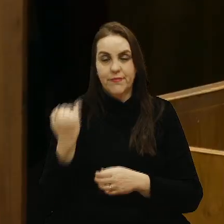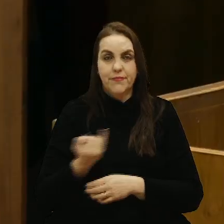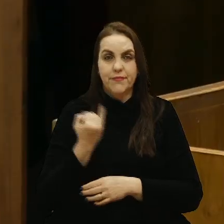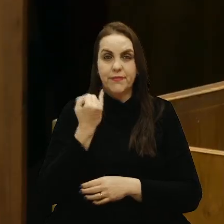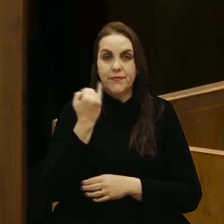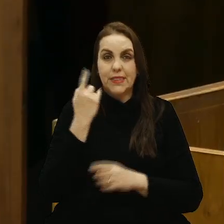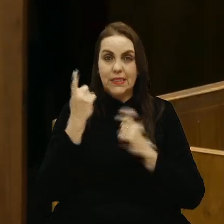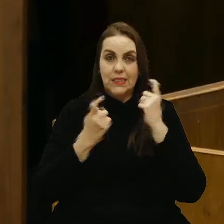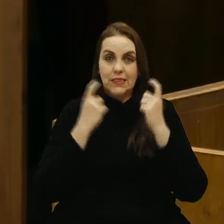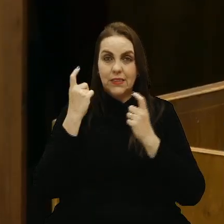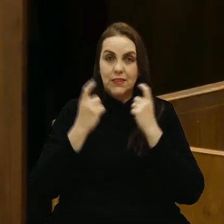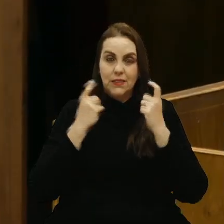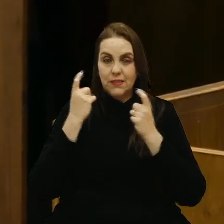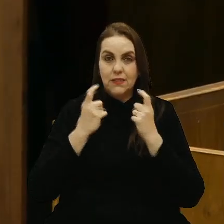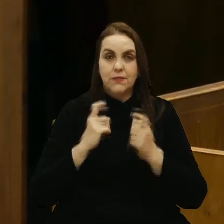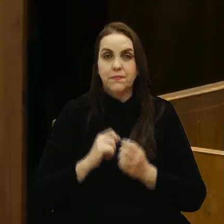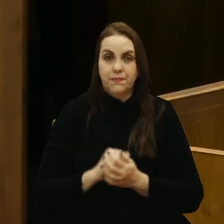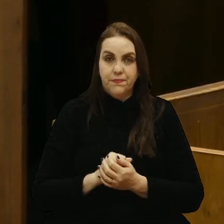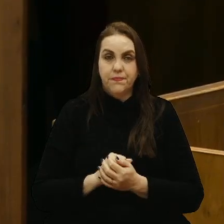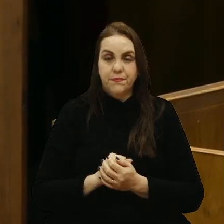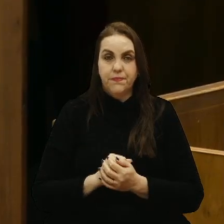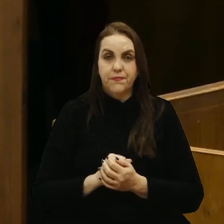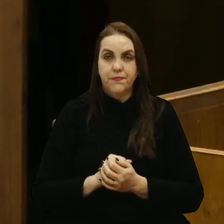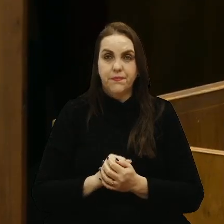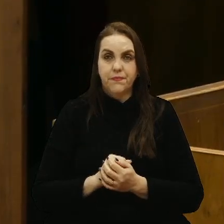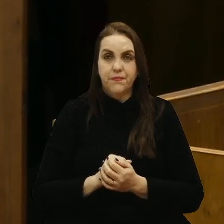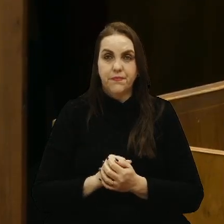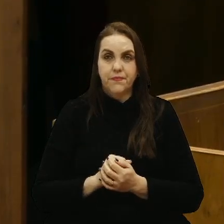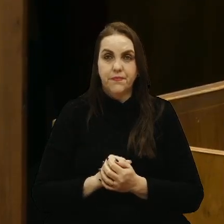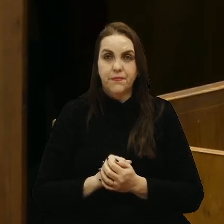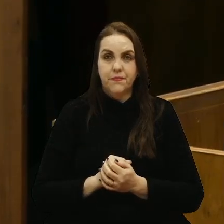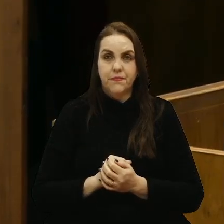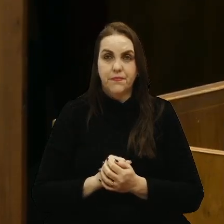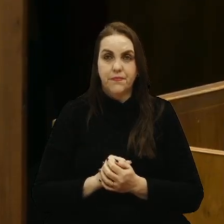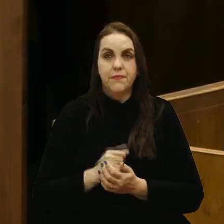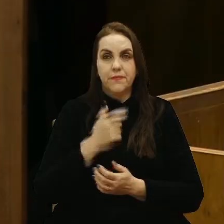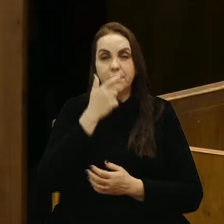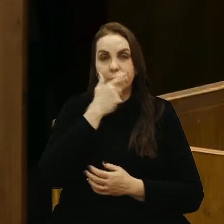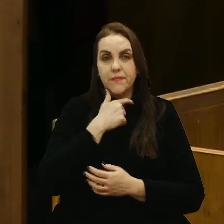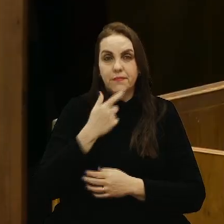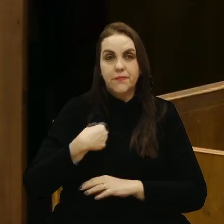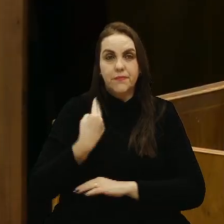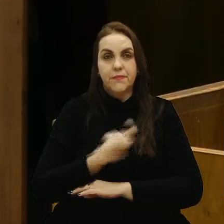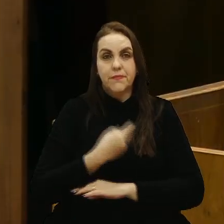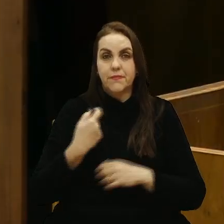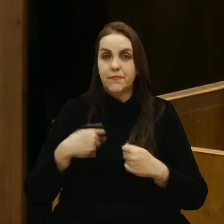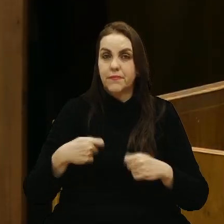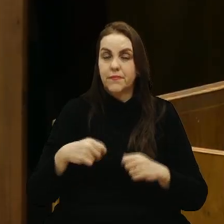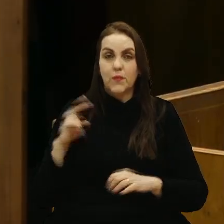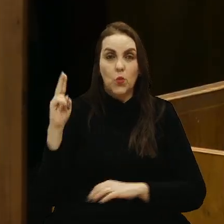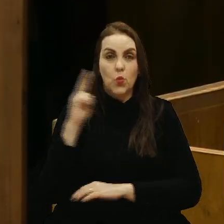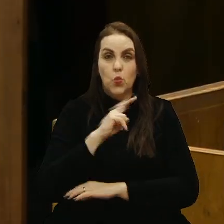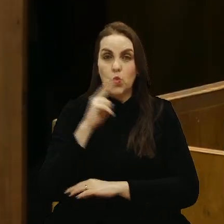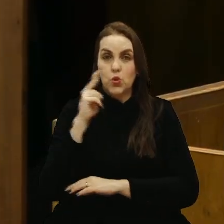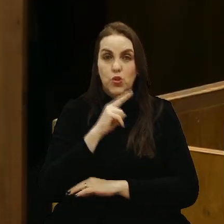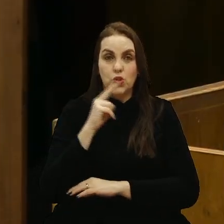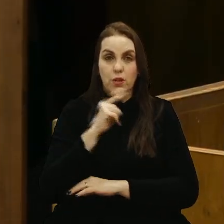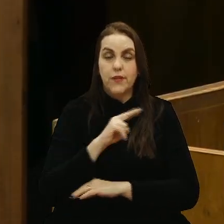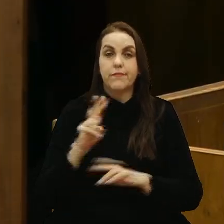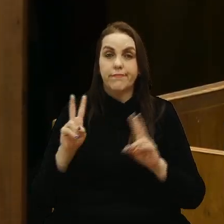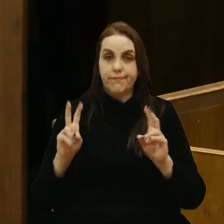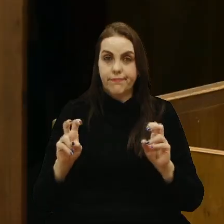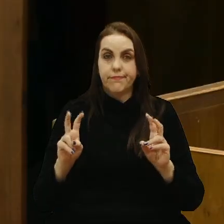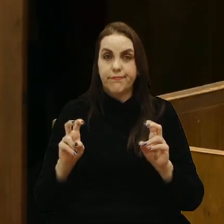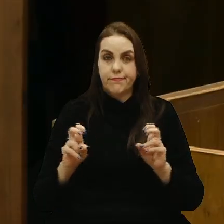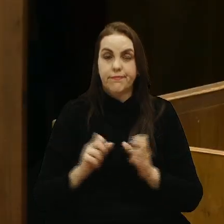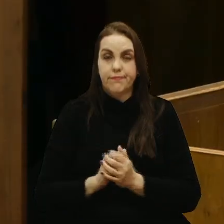muito preocupado, e acho que nós precisamos urgentemente tratar sobre isso.